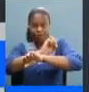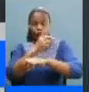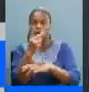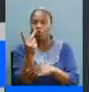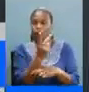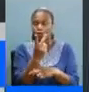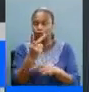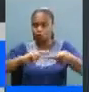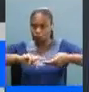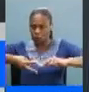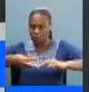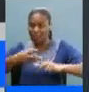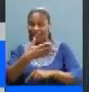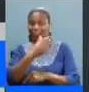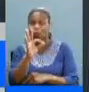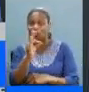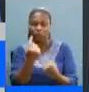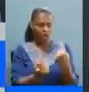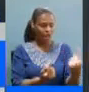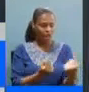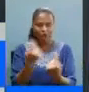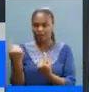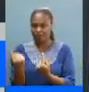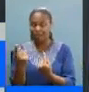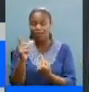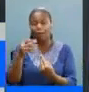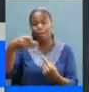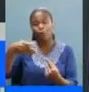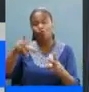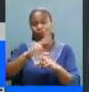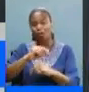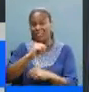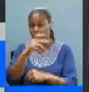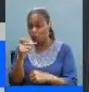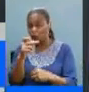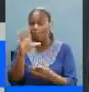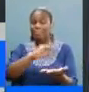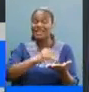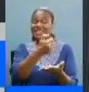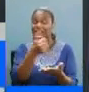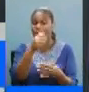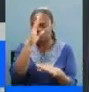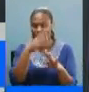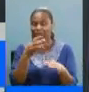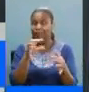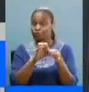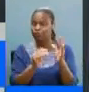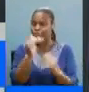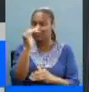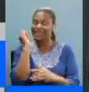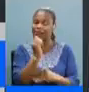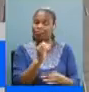ambos, portanto, os municípios com 14 cada, e Porto Novo com mais 5 ocorrências em relação